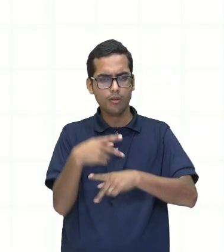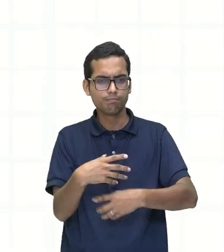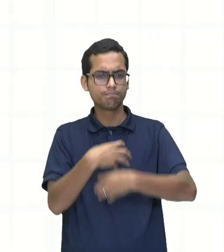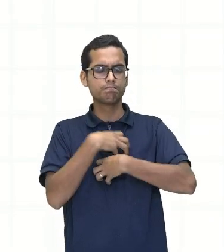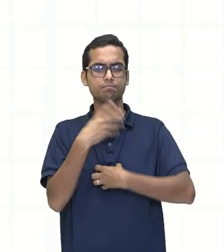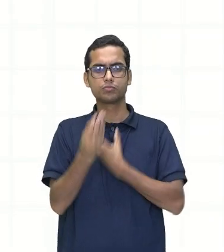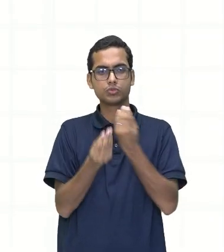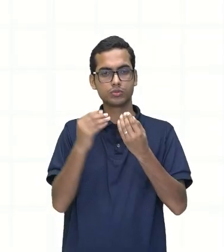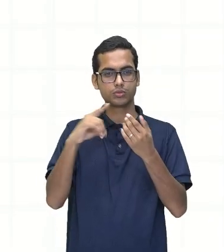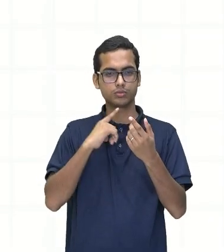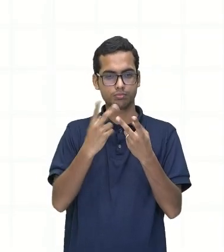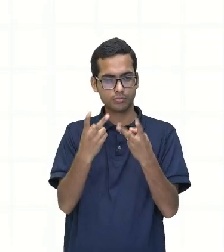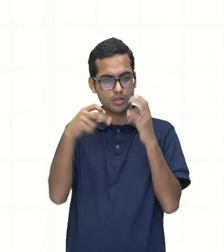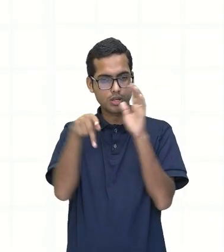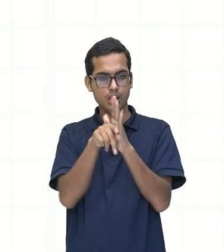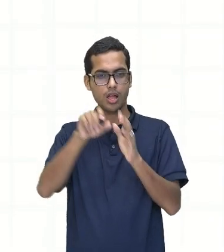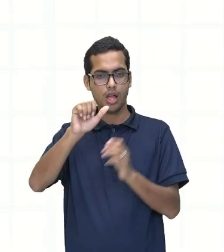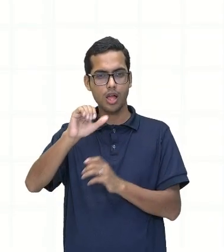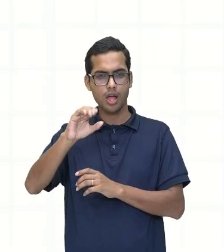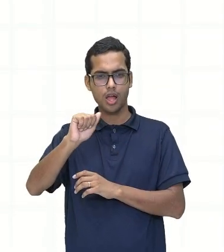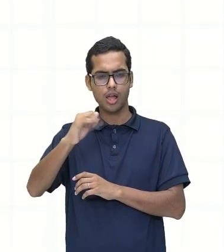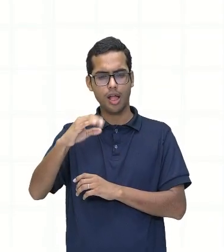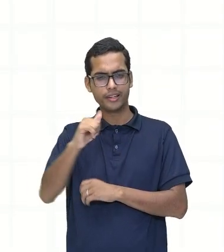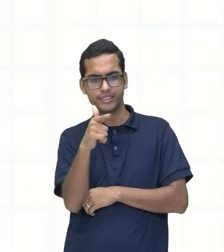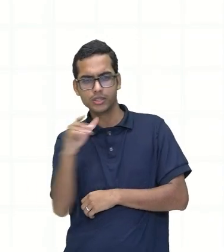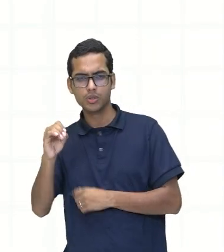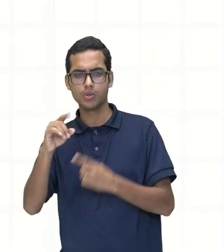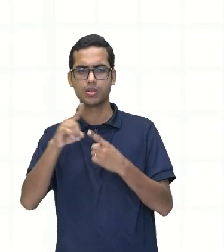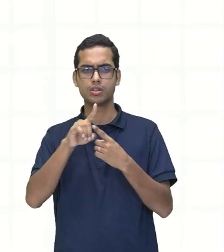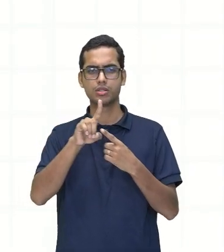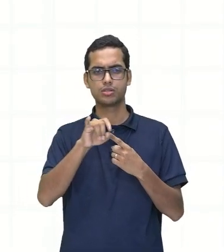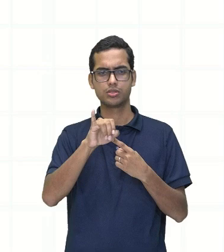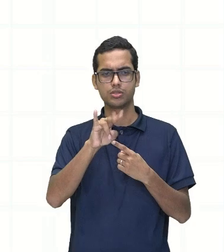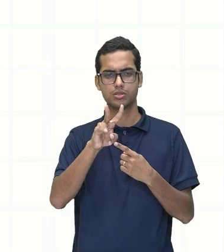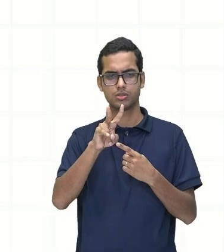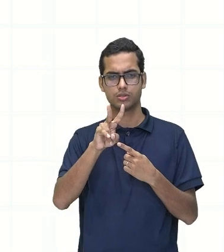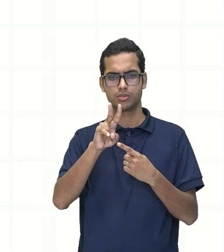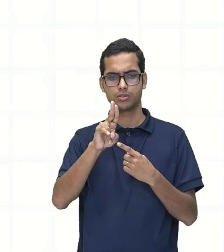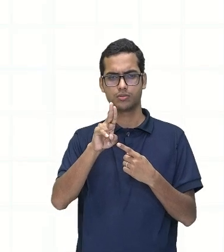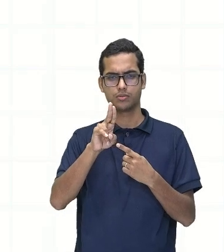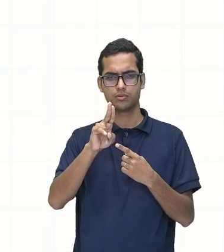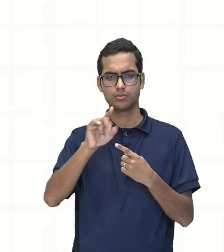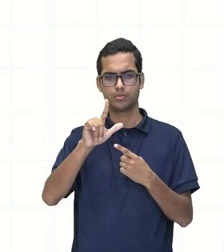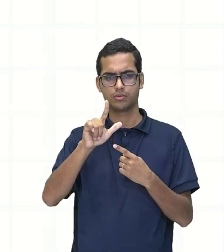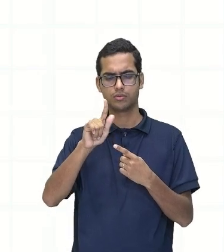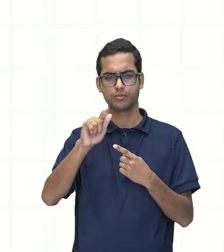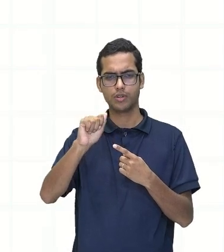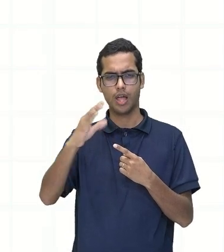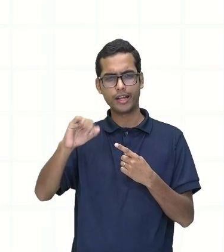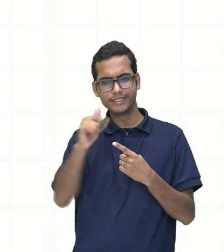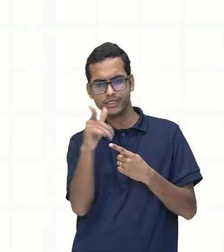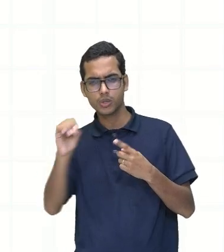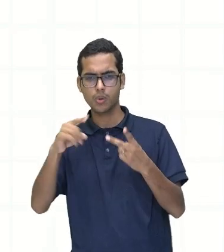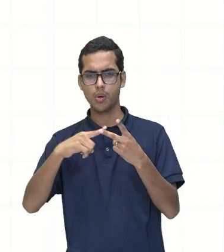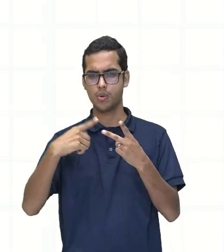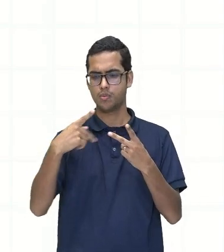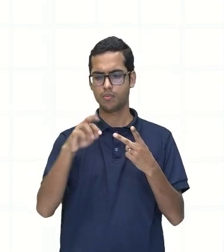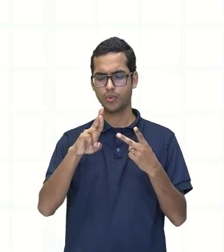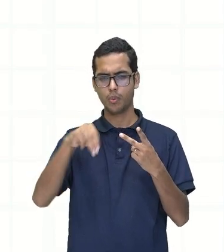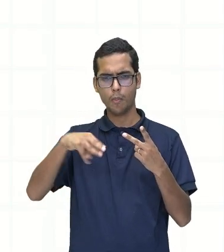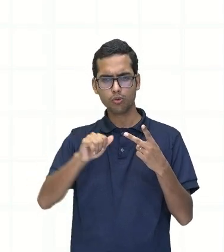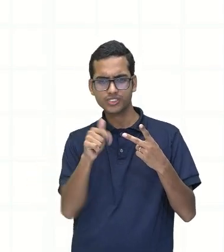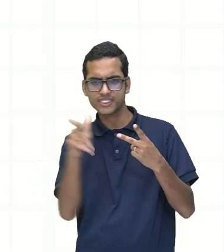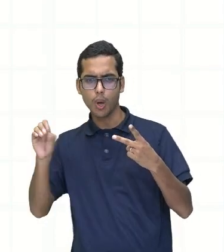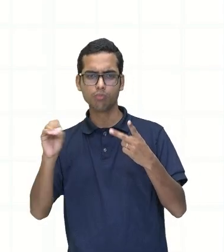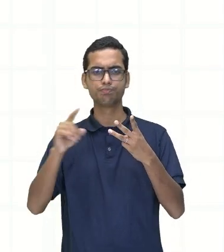não pode acontecer. Professora, mas a gente já estudou rima e a gente sabe que é importante. Sim, a rima é super importante. Mas onde que a rima é